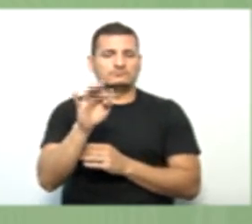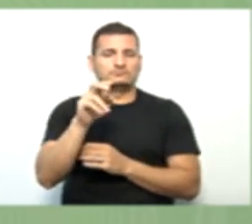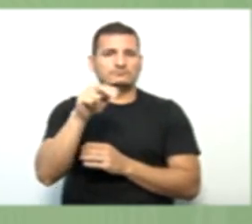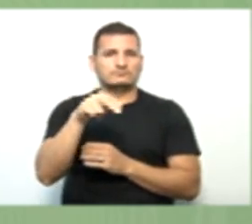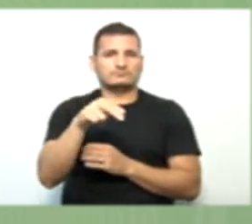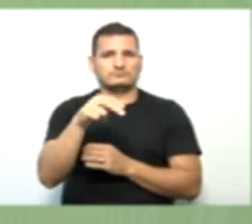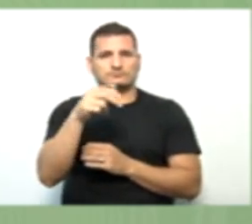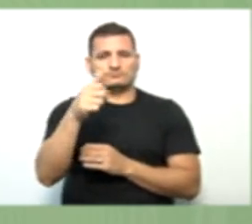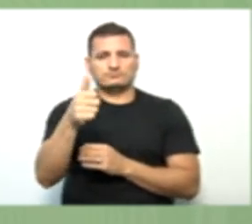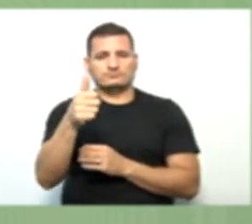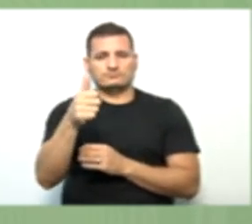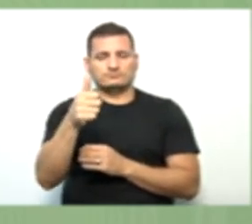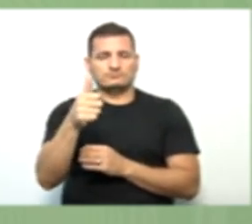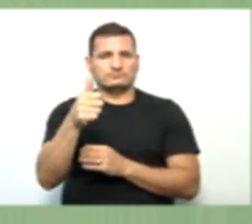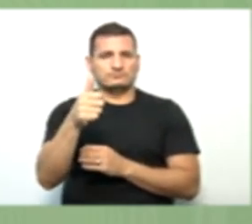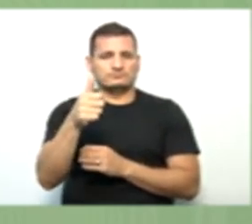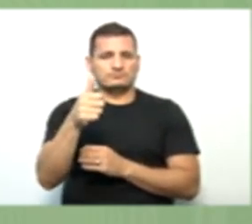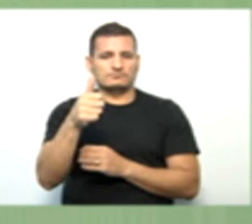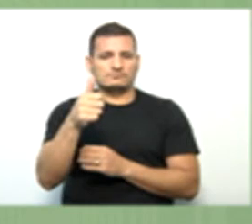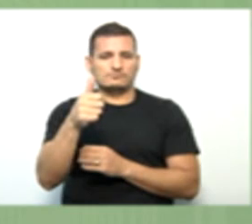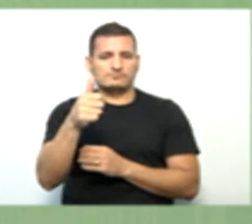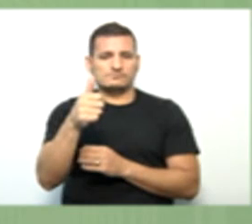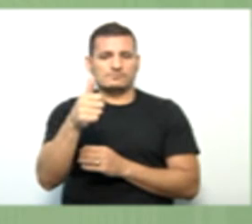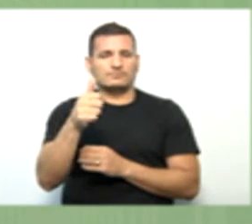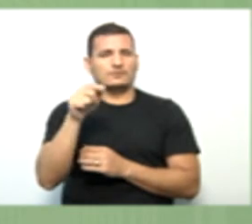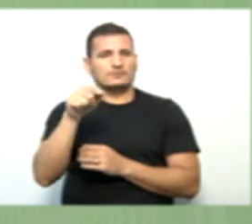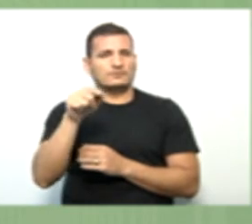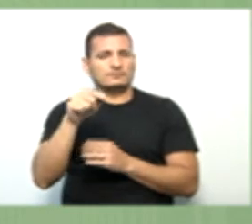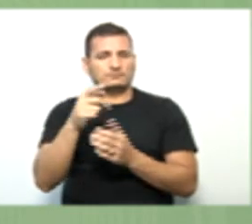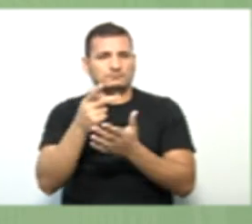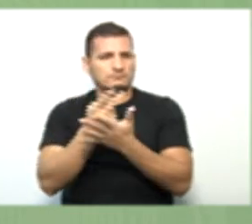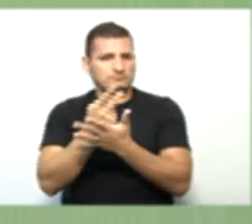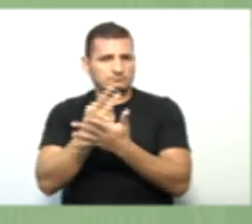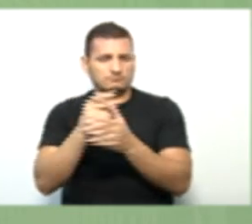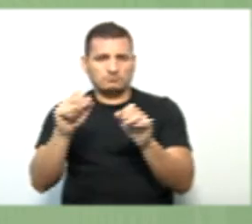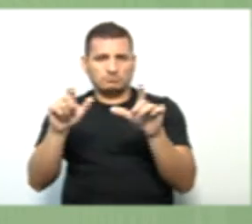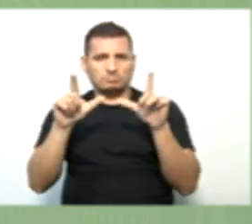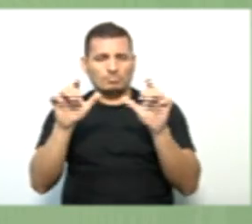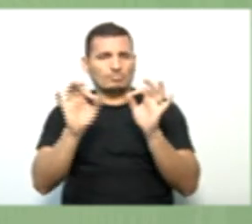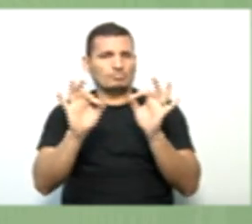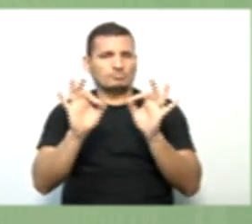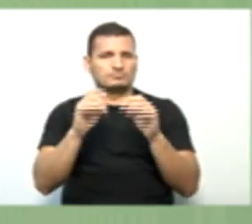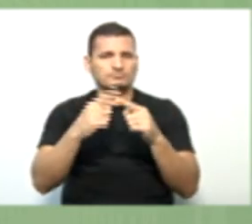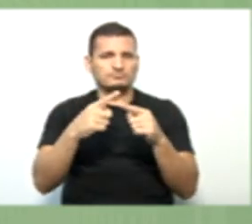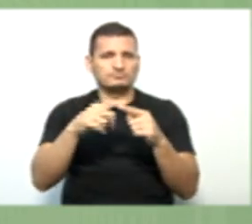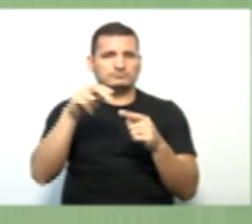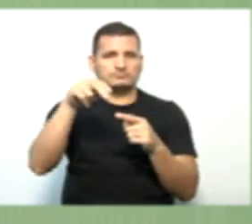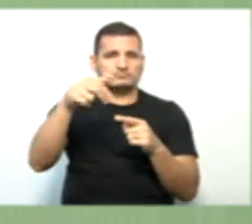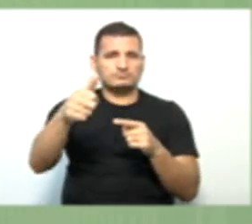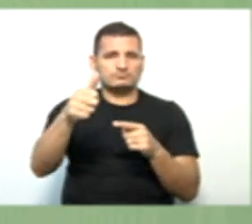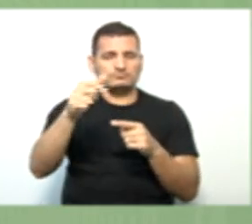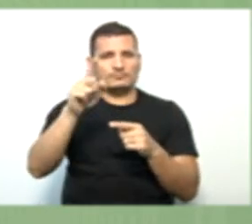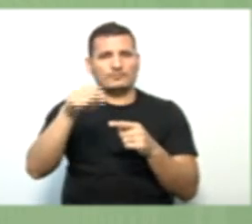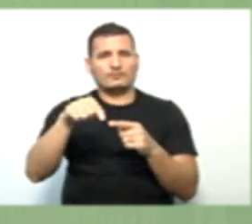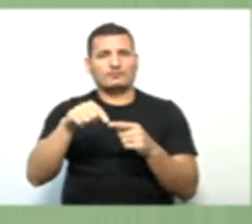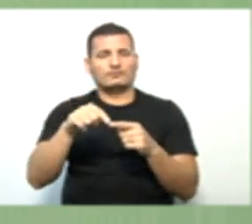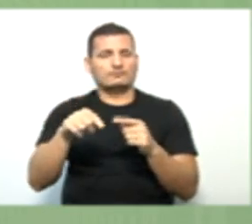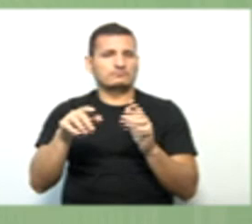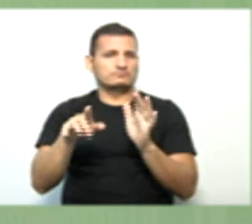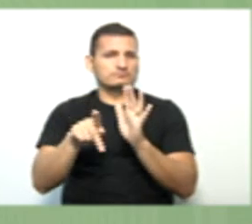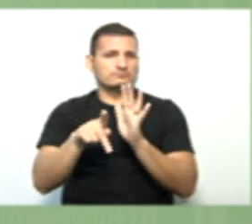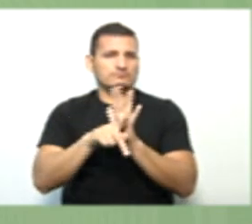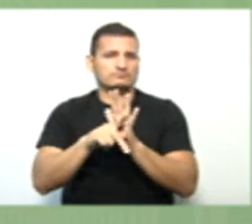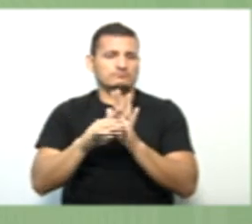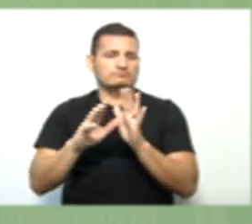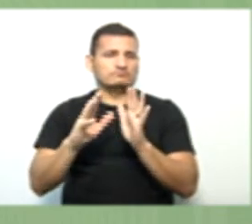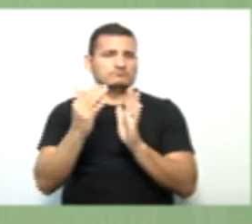N1, isso aqui não ocasionaria erro. Por quê? Porque N1 é uma variável global, mesmo ela estando